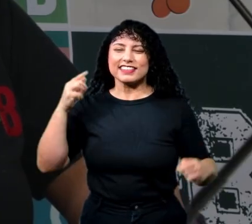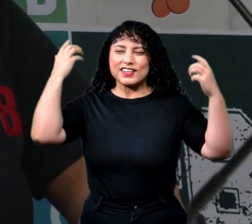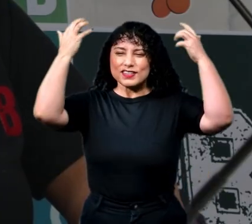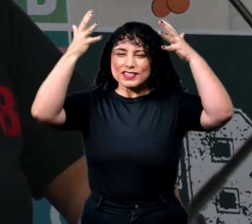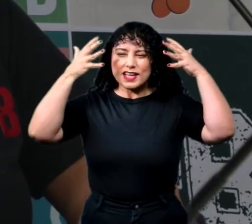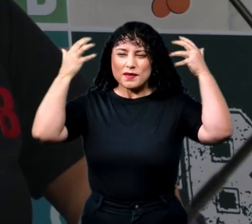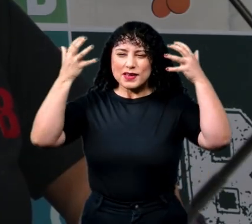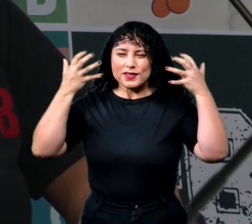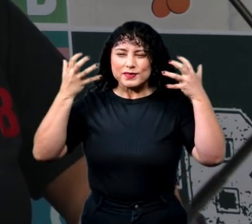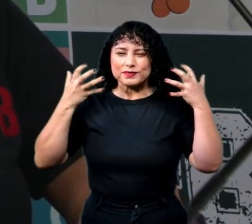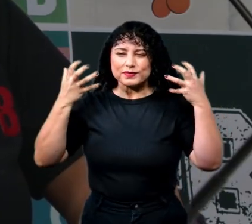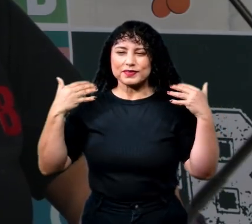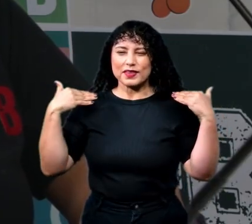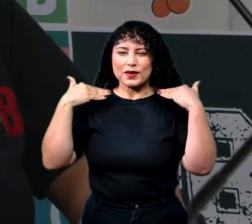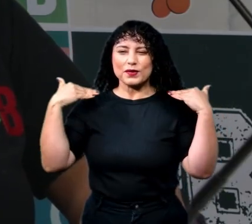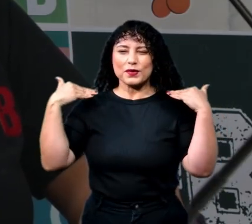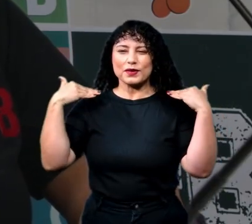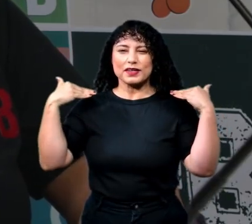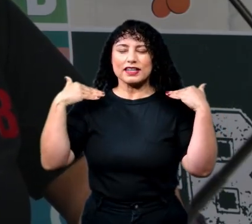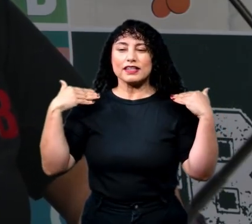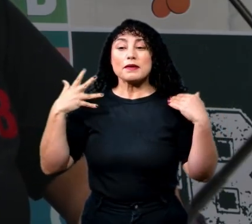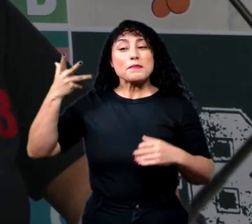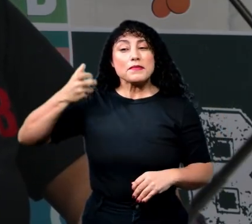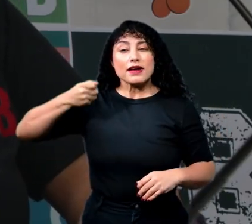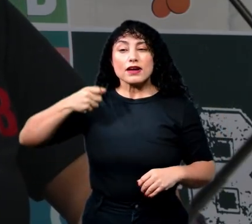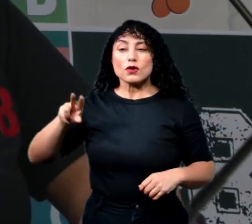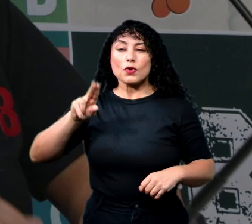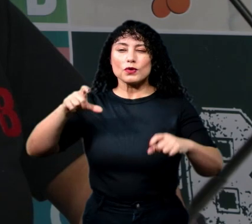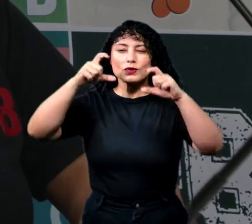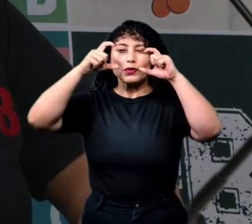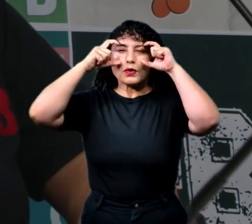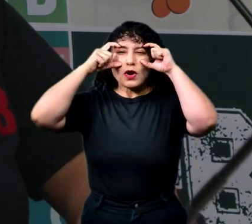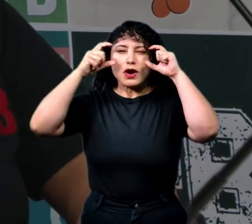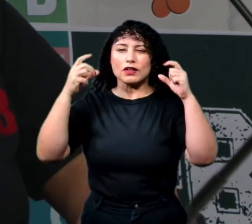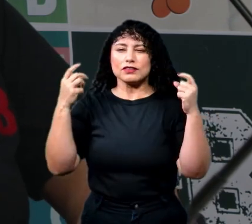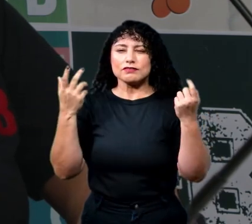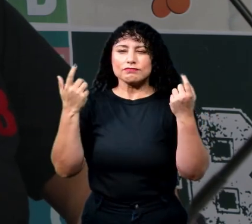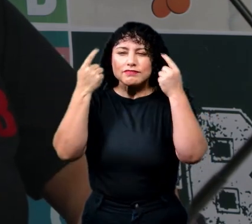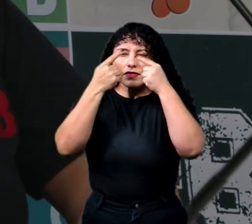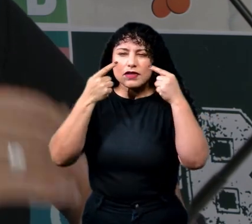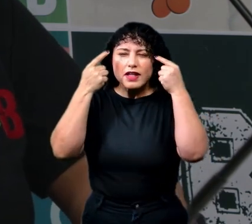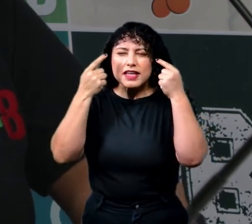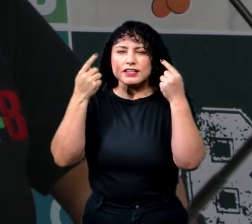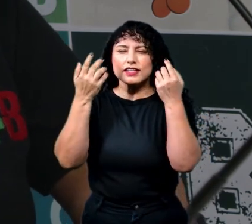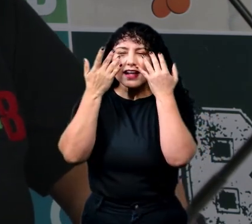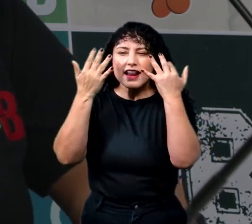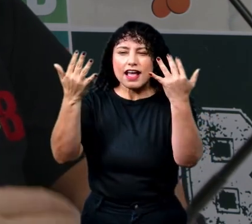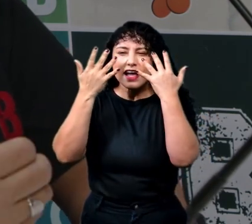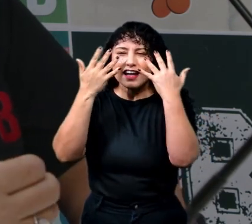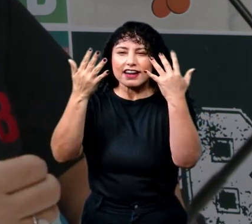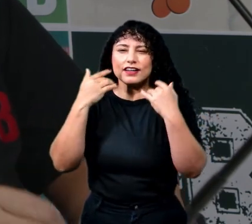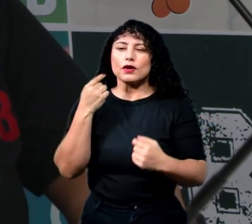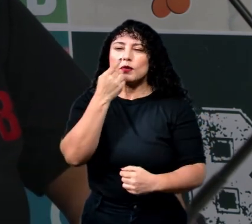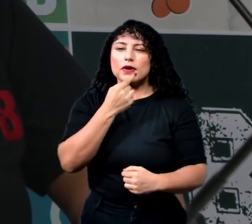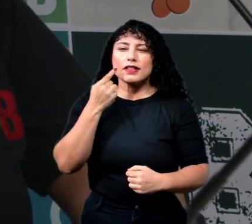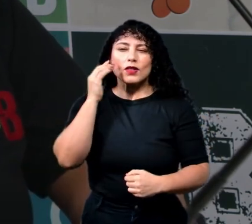cabelos ondulados na altura dos ombros, grisalhos, eu uso um óculos com uma lente um pouco transparente, estou usando um batom